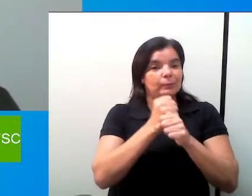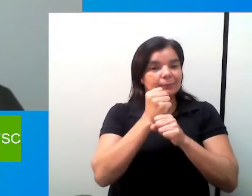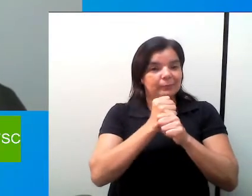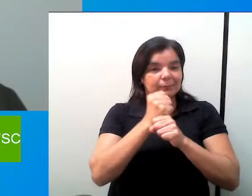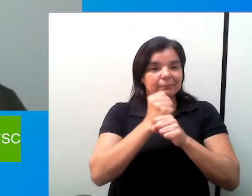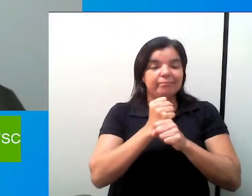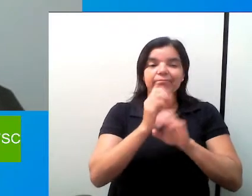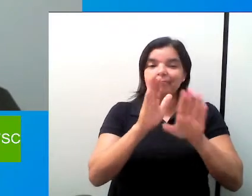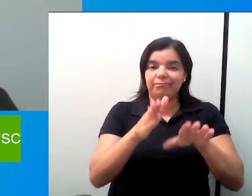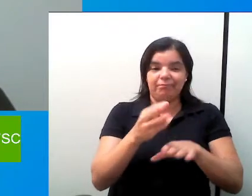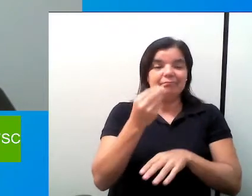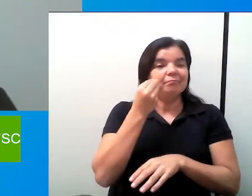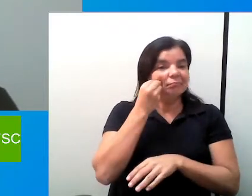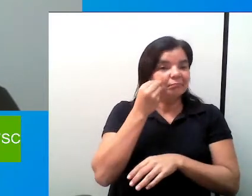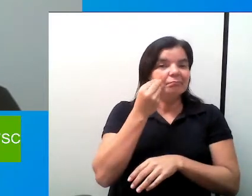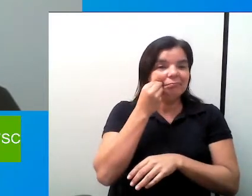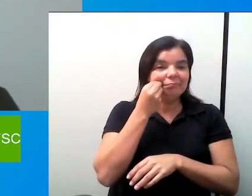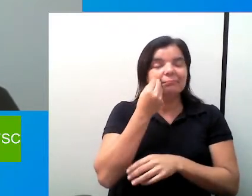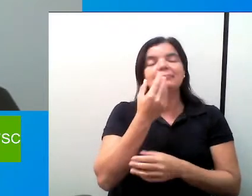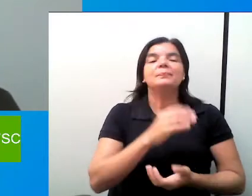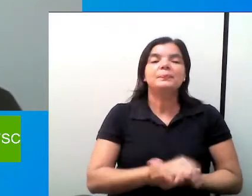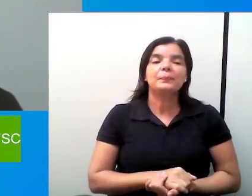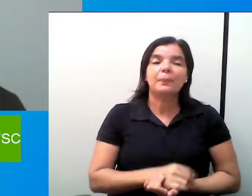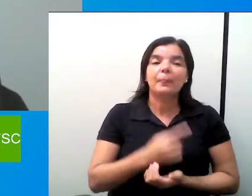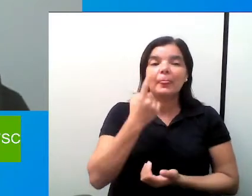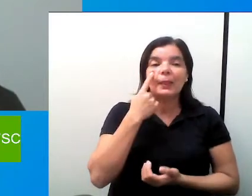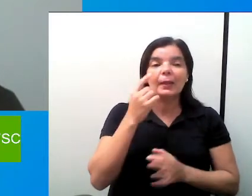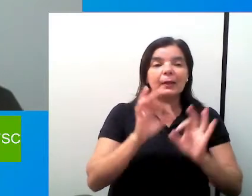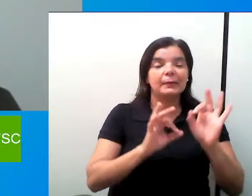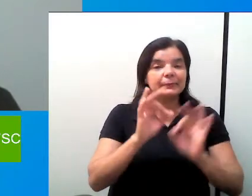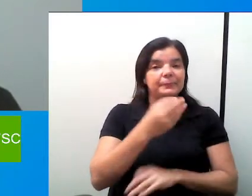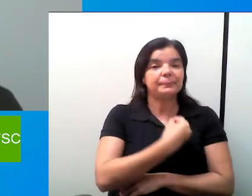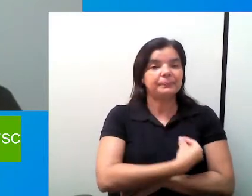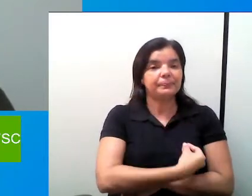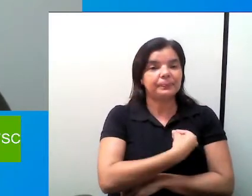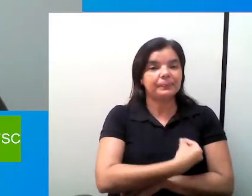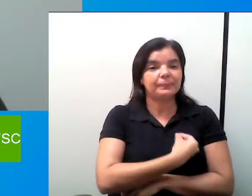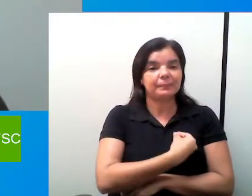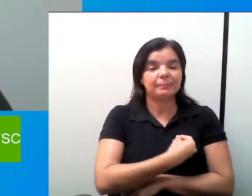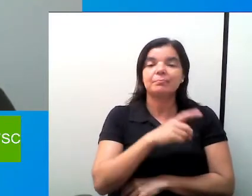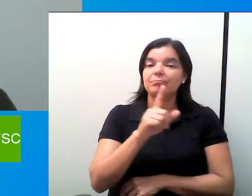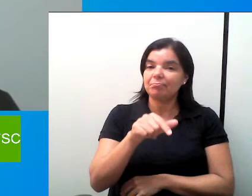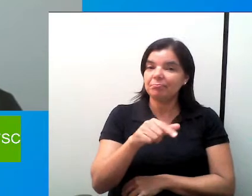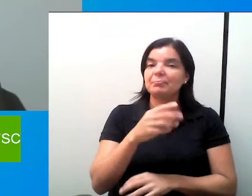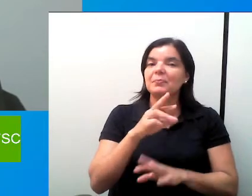test drive muito bom, né, de fazer isso no presencial, realmente fez